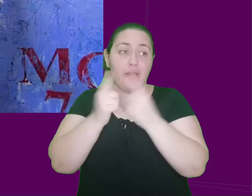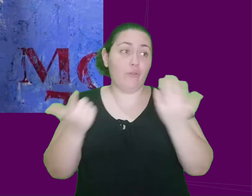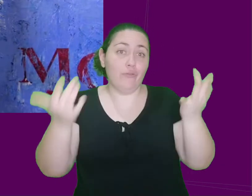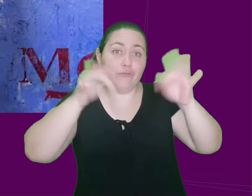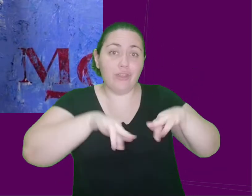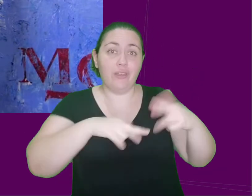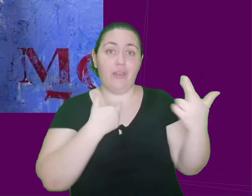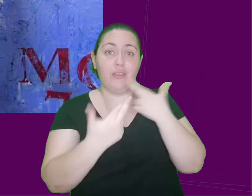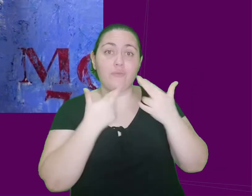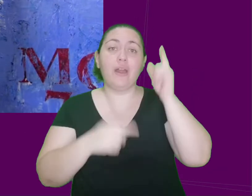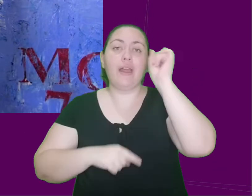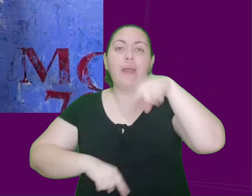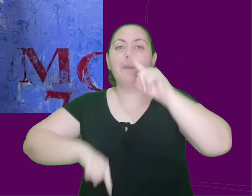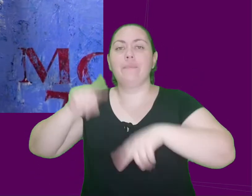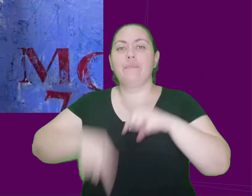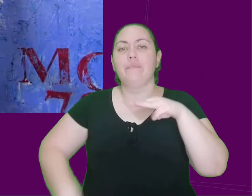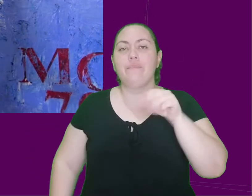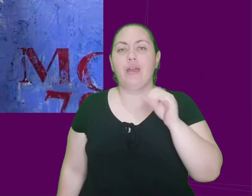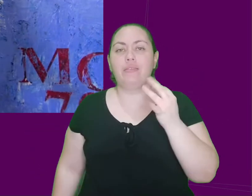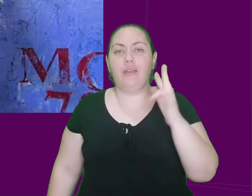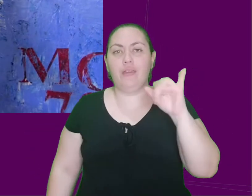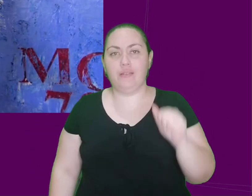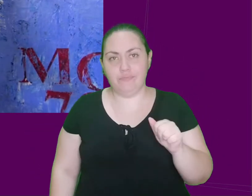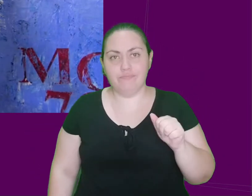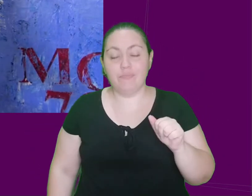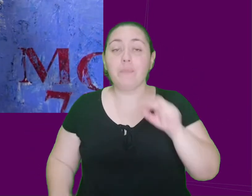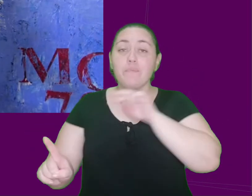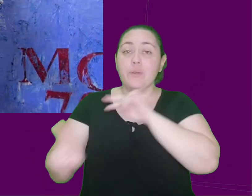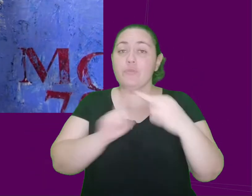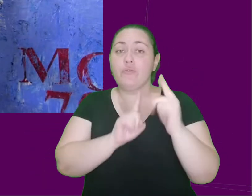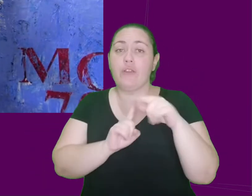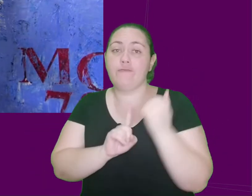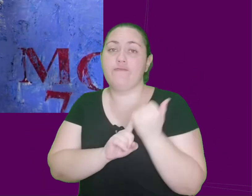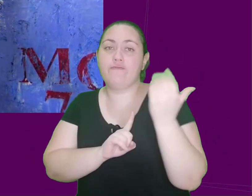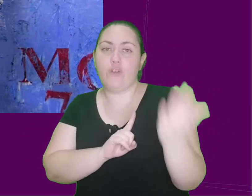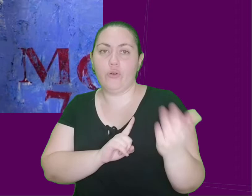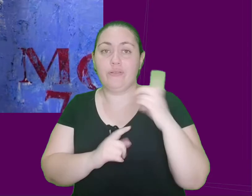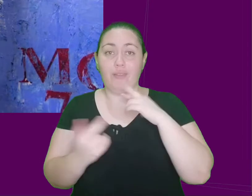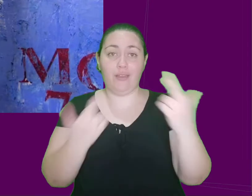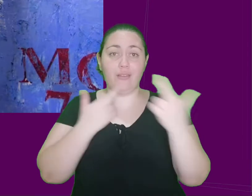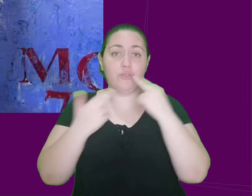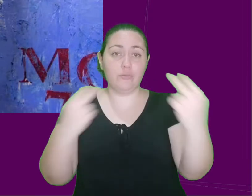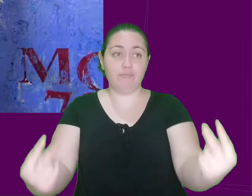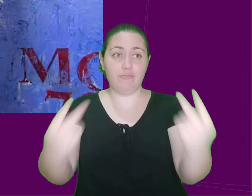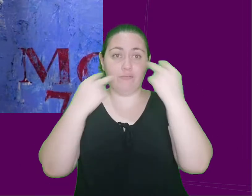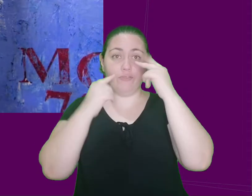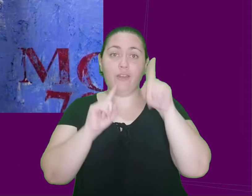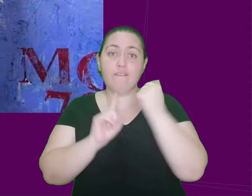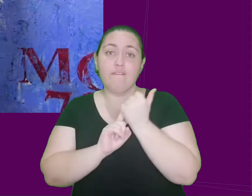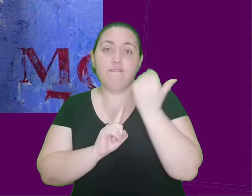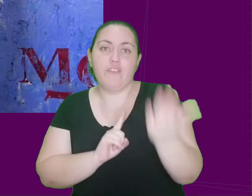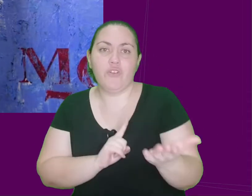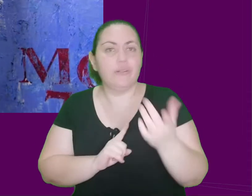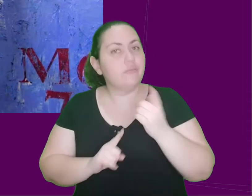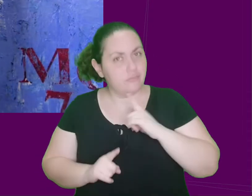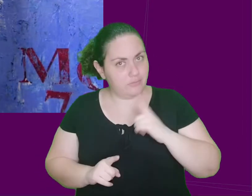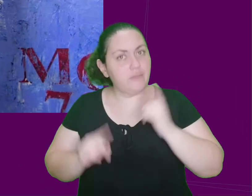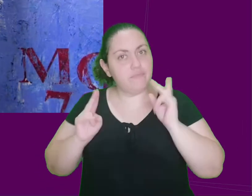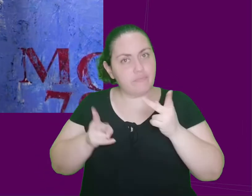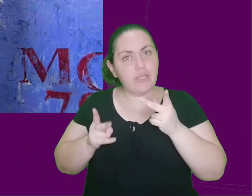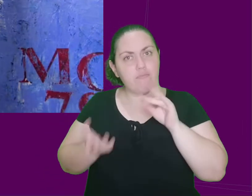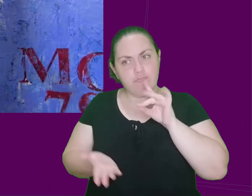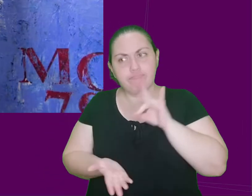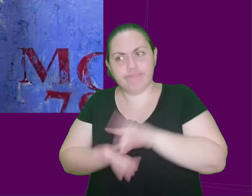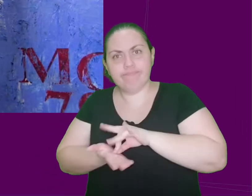a matéria. A perspectiva é externa. O relacionamento é visto de fora. Mesmo com os pés no chão